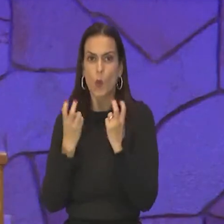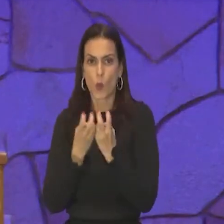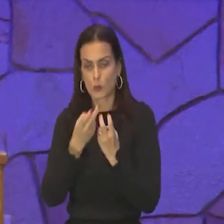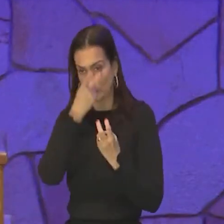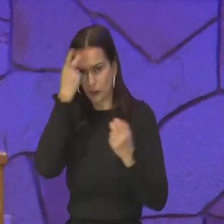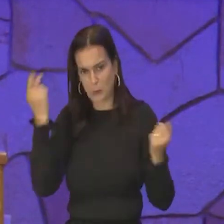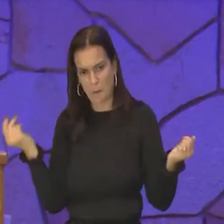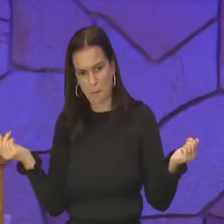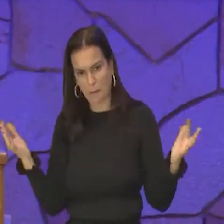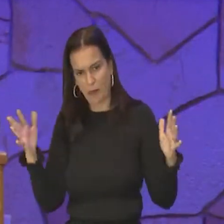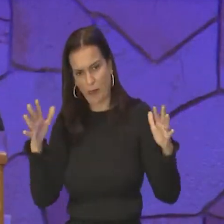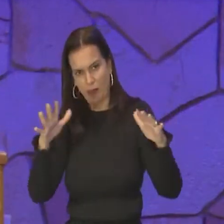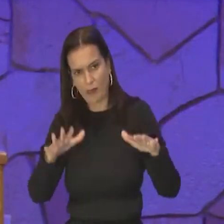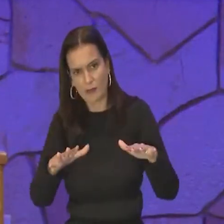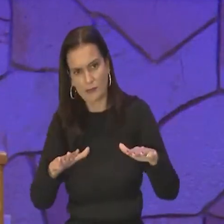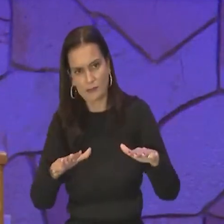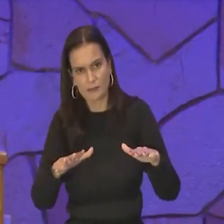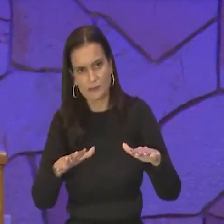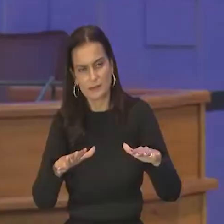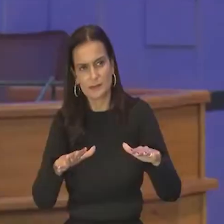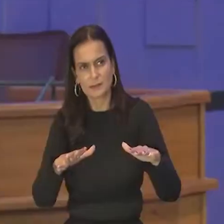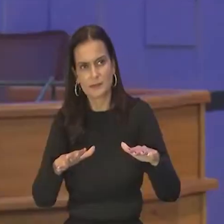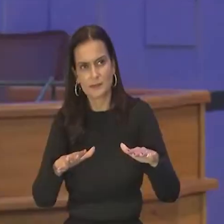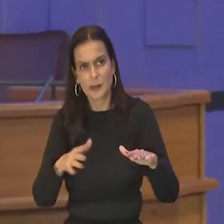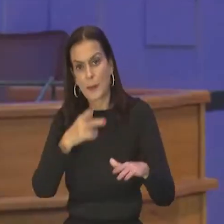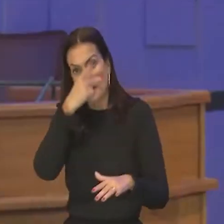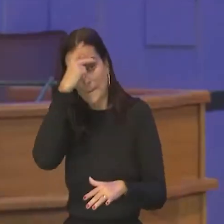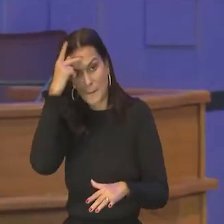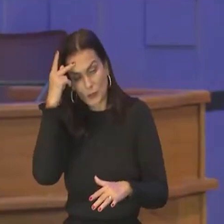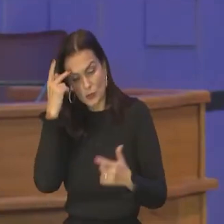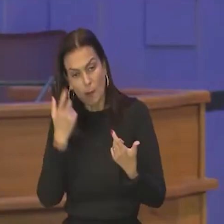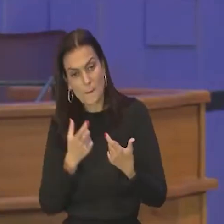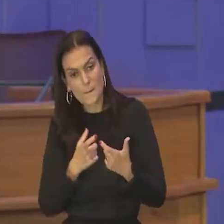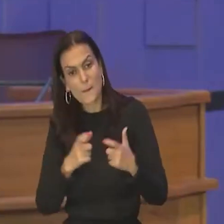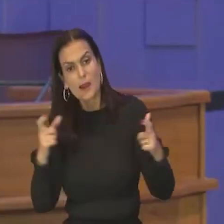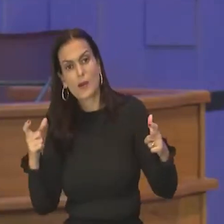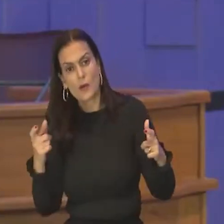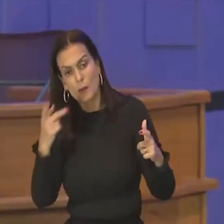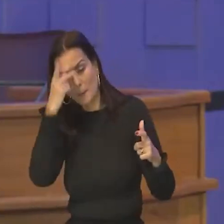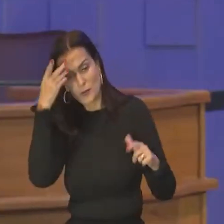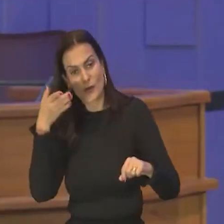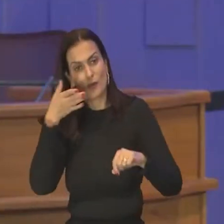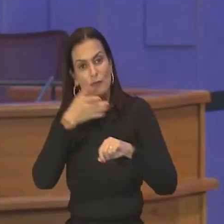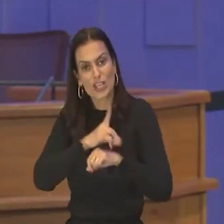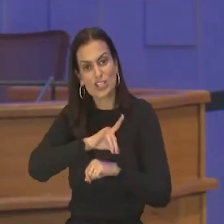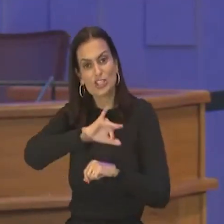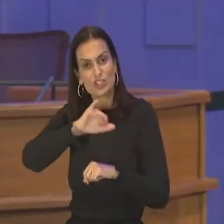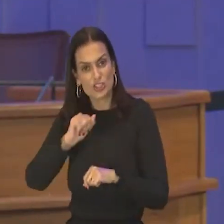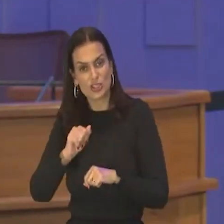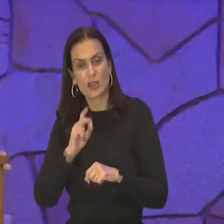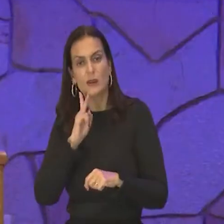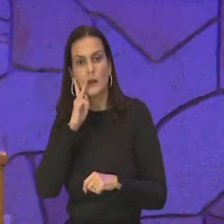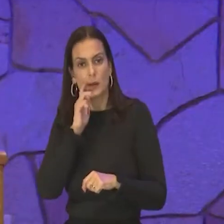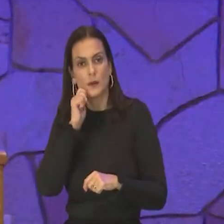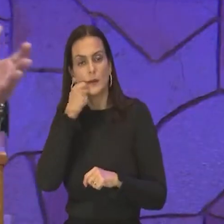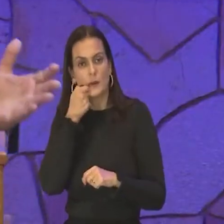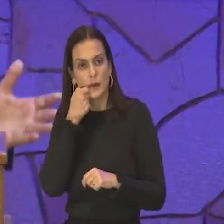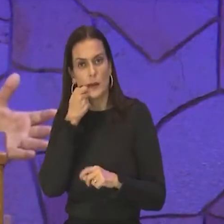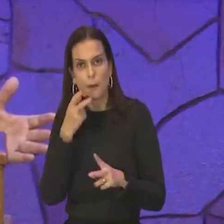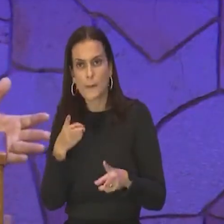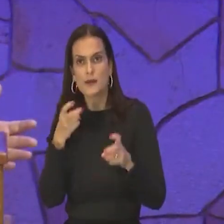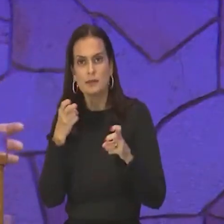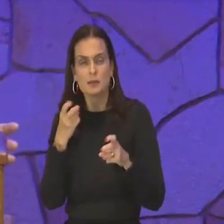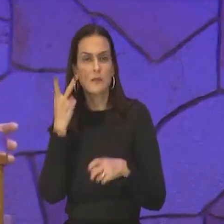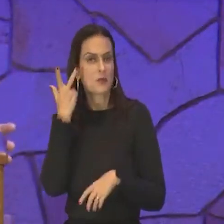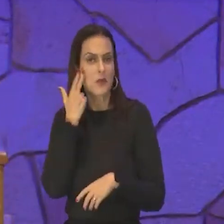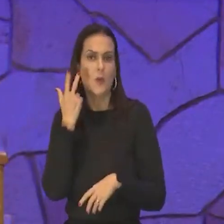gente. Geralmente a igreja tem uma frequência maior no dia da ceia, nós percebemos isto, isso é